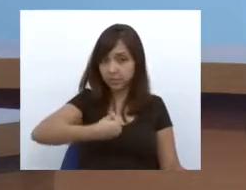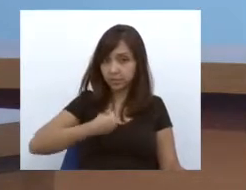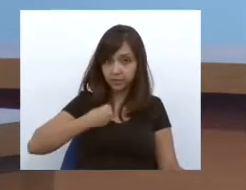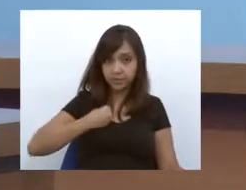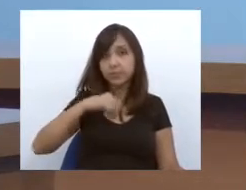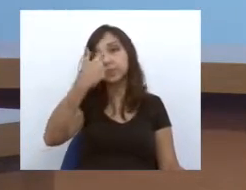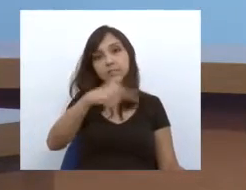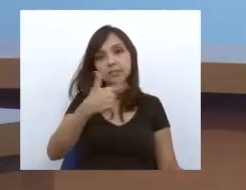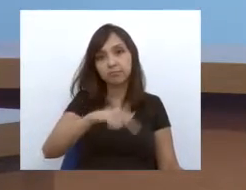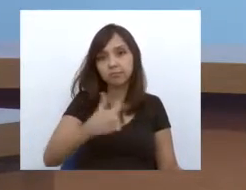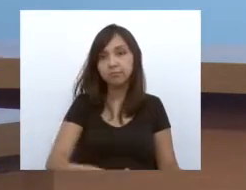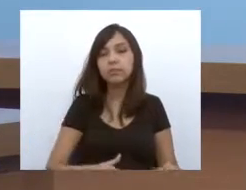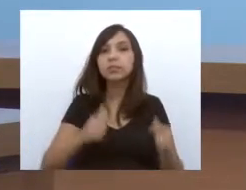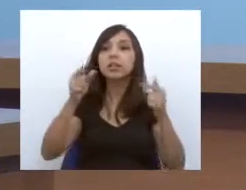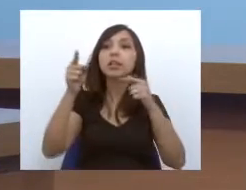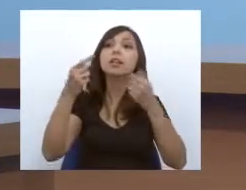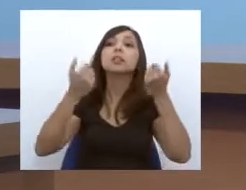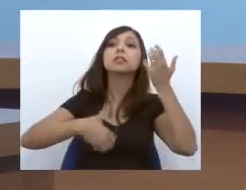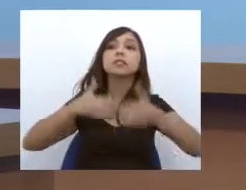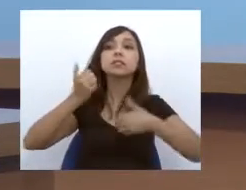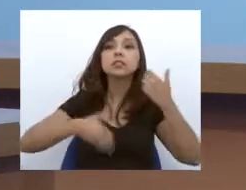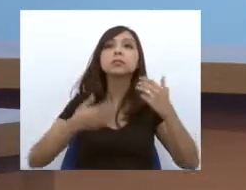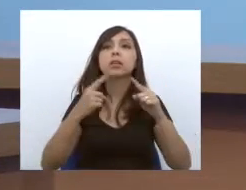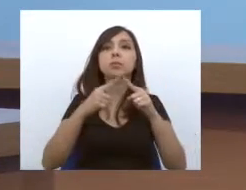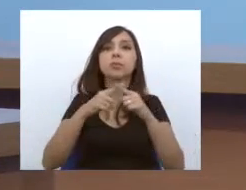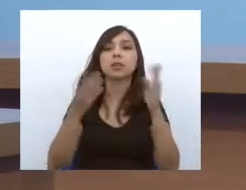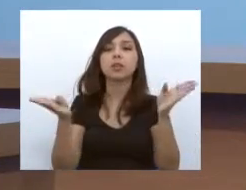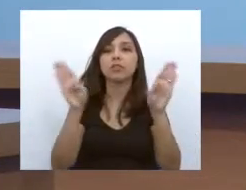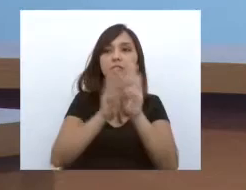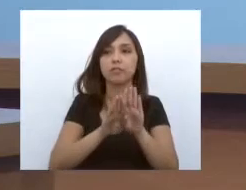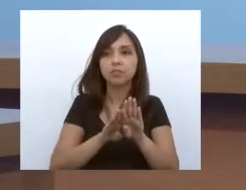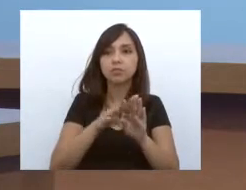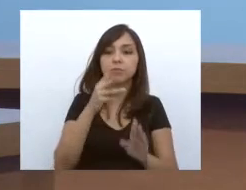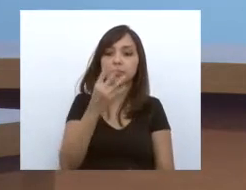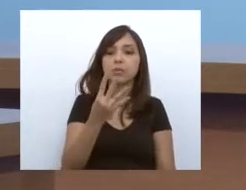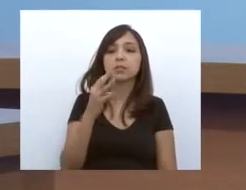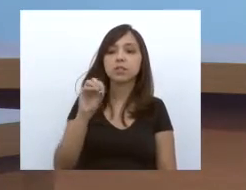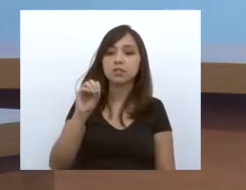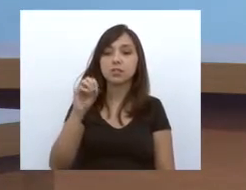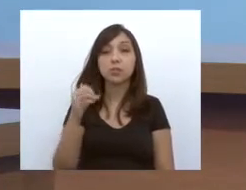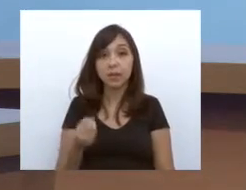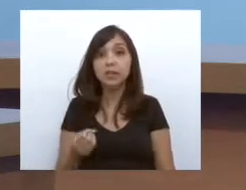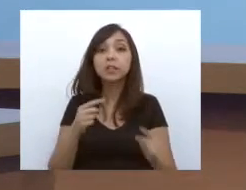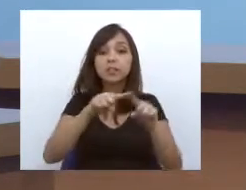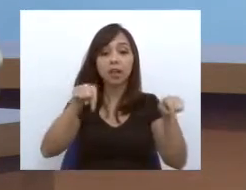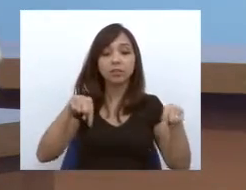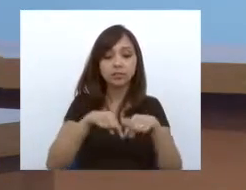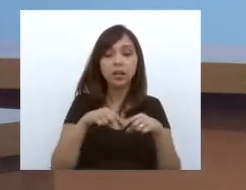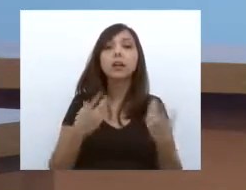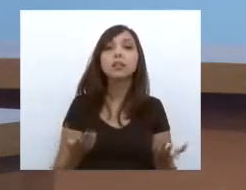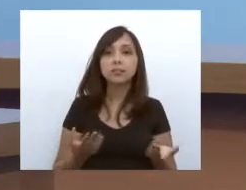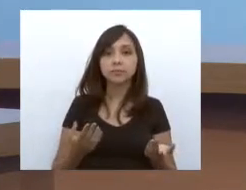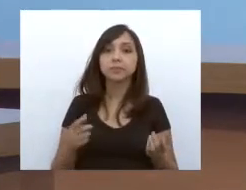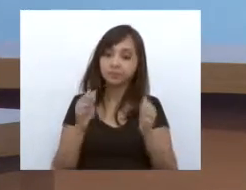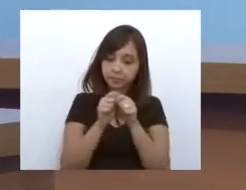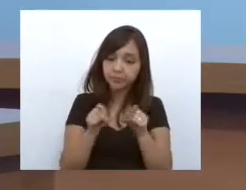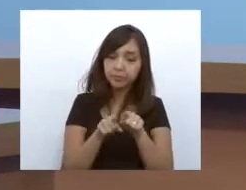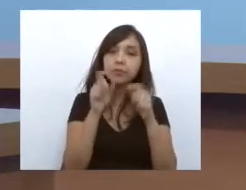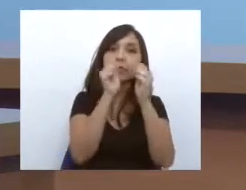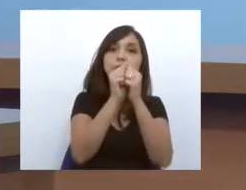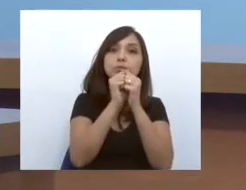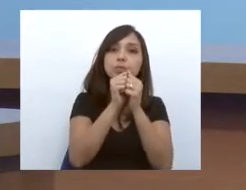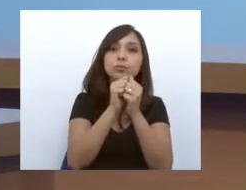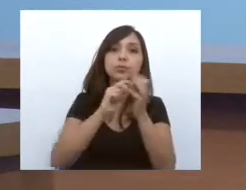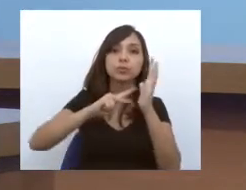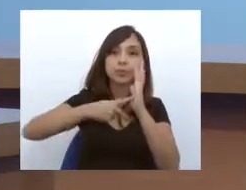compareceram aqui para dar explicação pelo fechamento das 440 salas do início do ano. E estivemos junto com o Sindicato